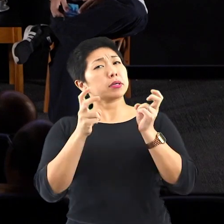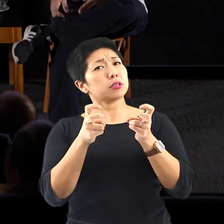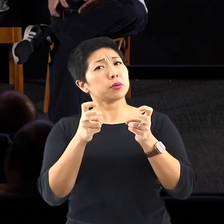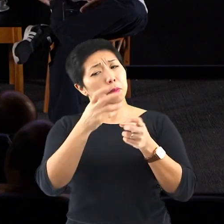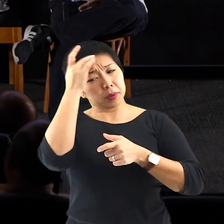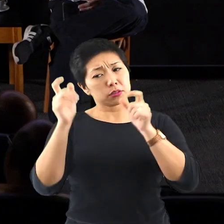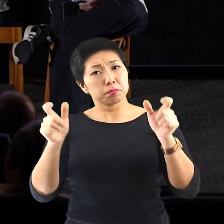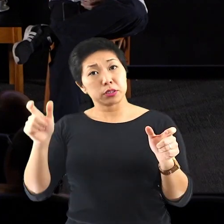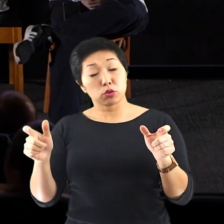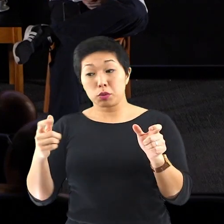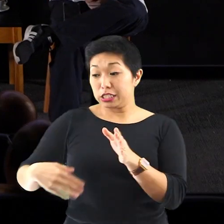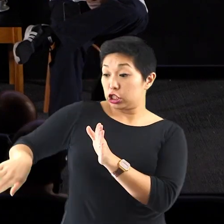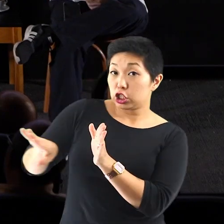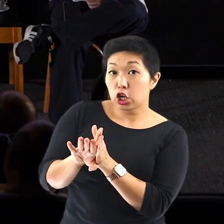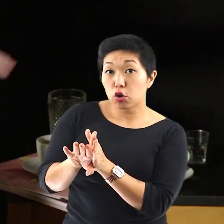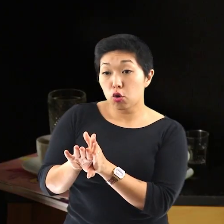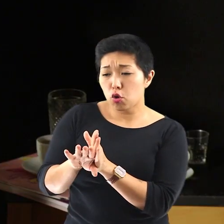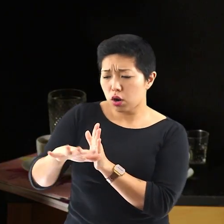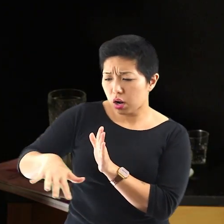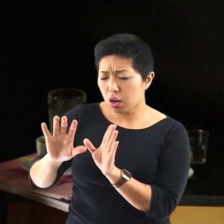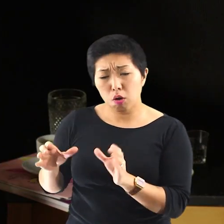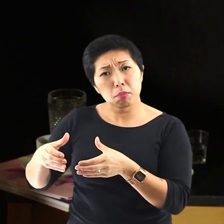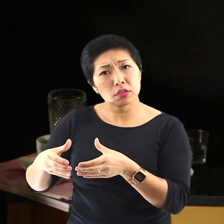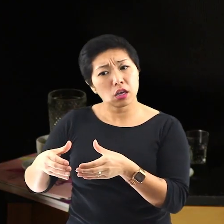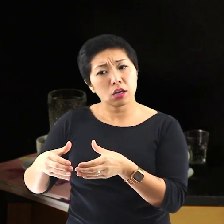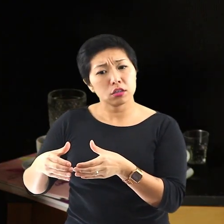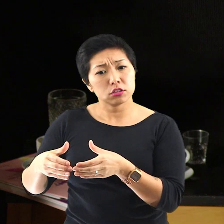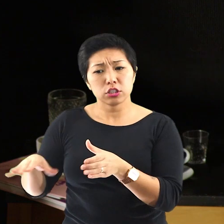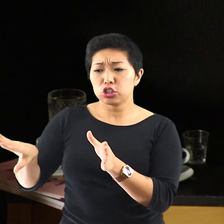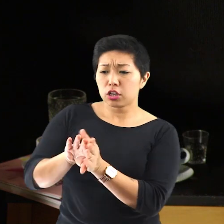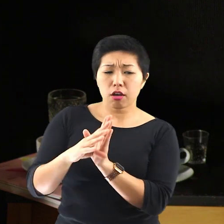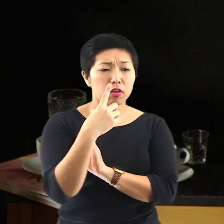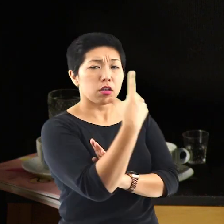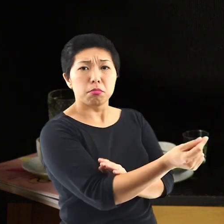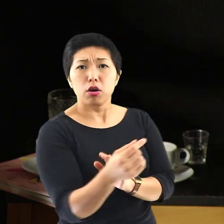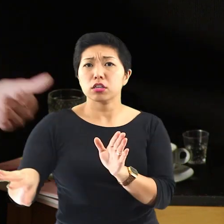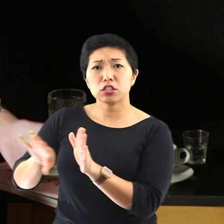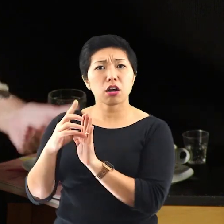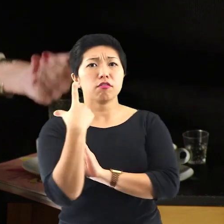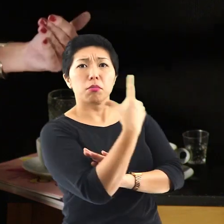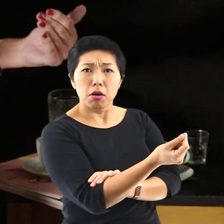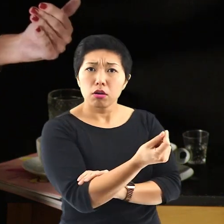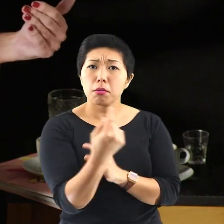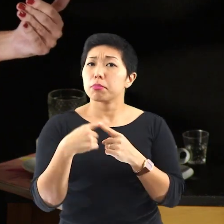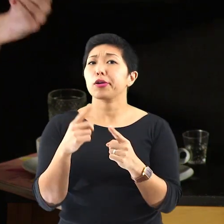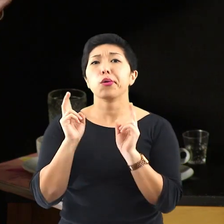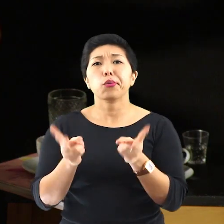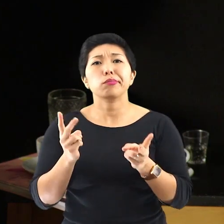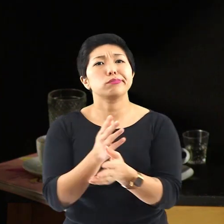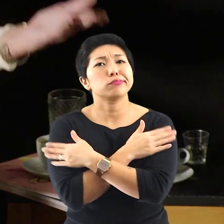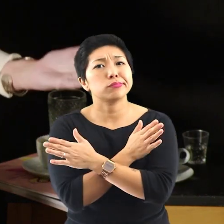que as pessoas que tinham chegado lá estavam indo embora. Por quê? Porque elas continuavam sem trabalho e os